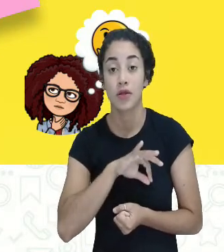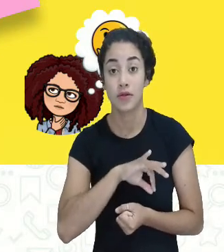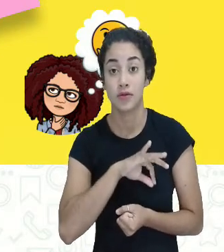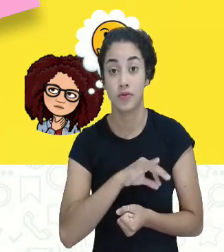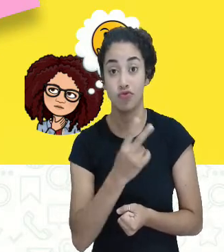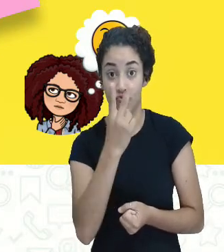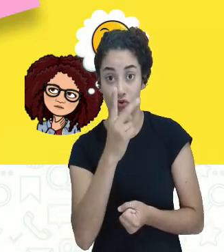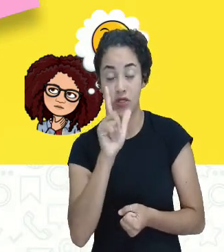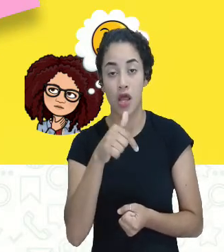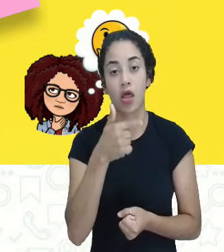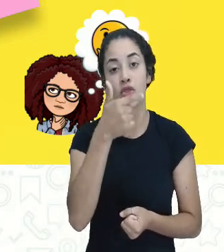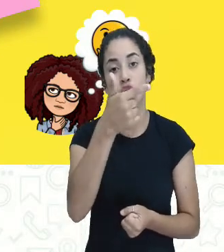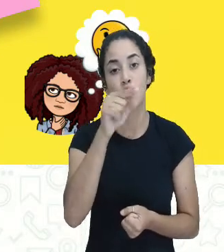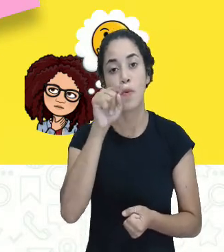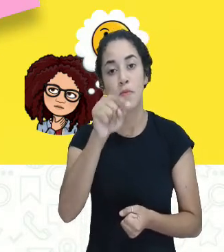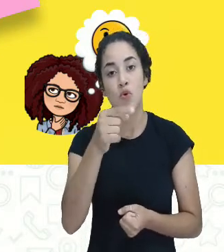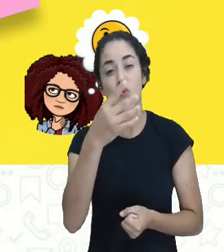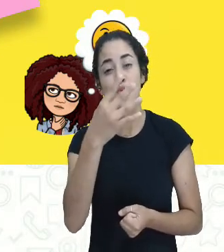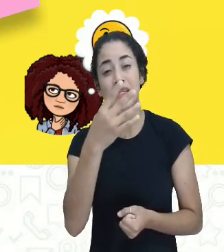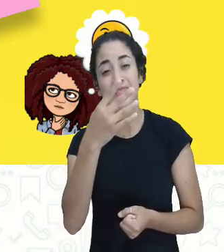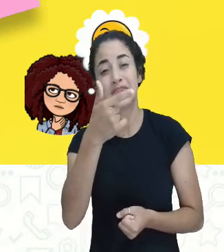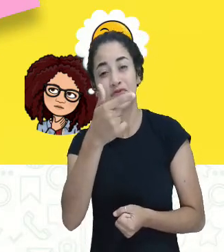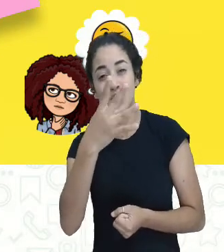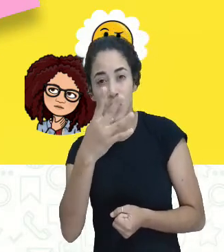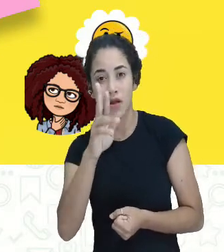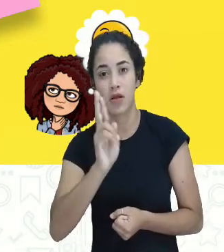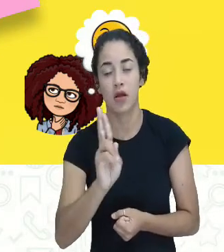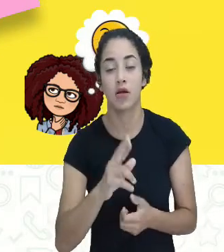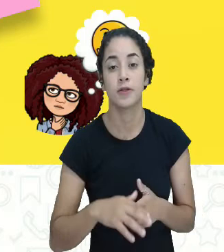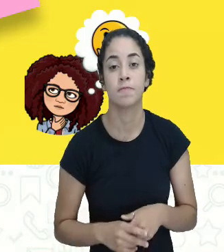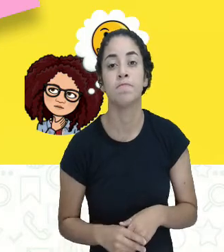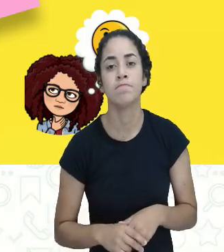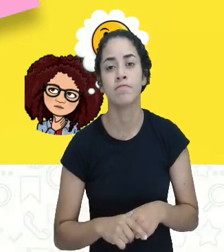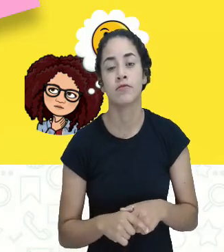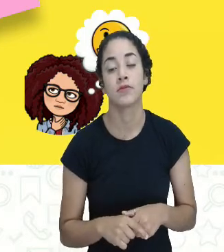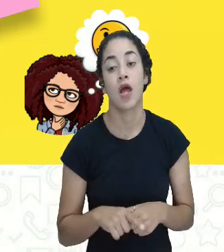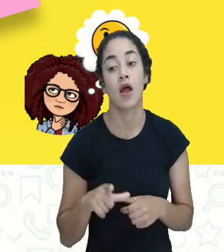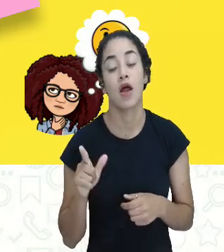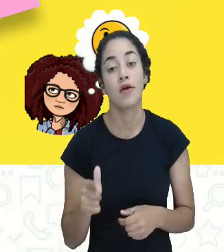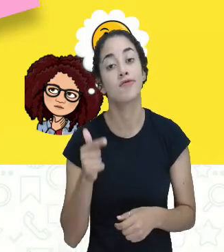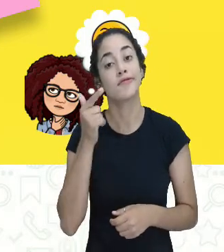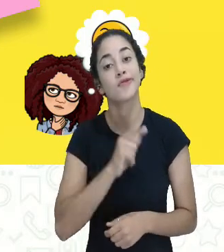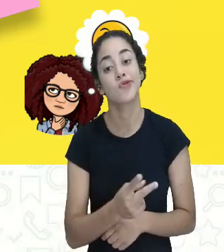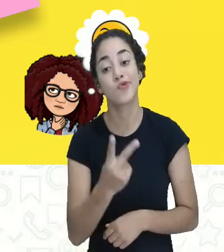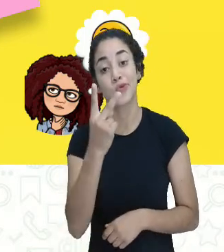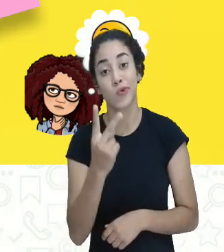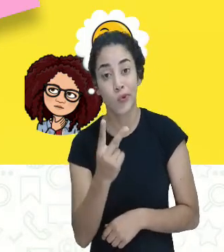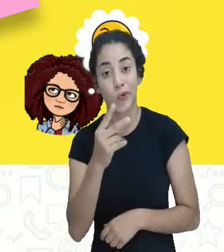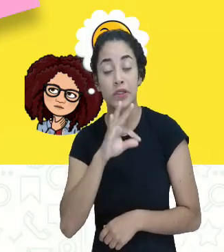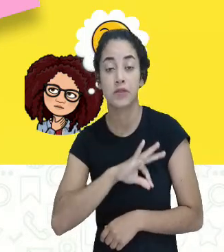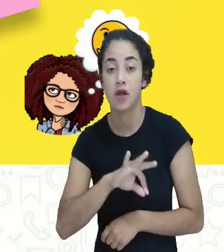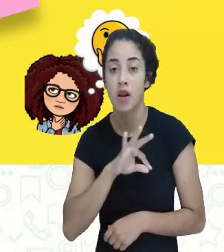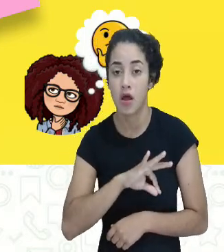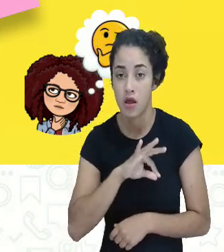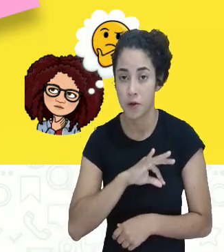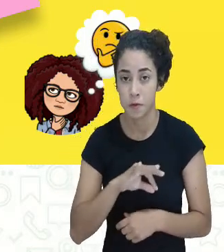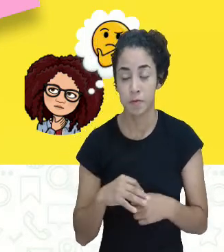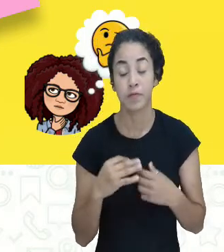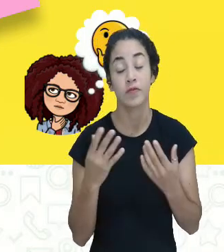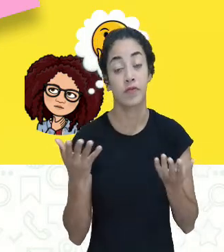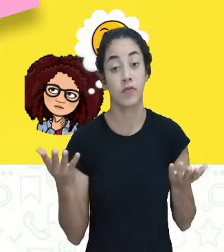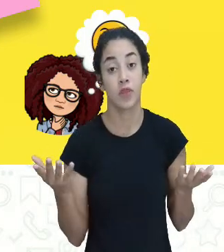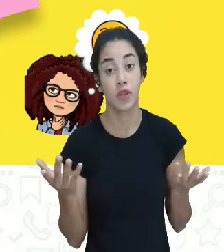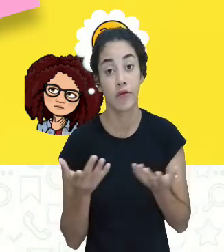2.424, certo? Então, Roberto ganha 2 salários mínimos e a gente vai fazer a tabela e